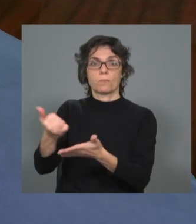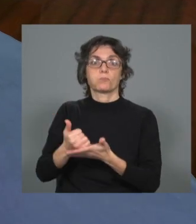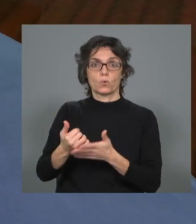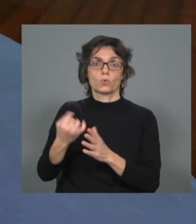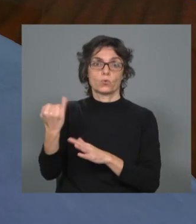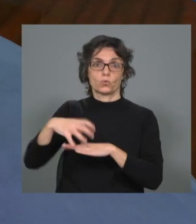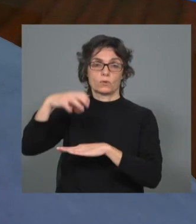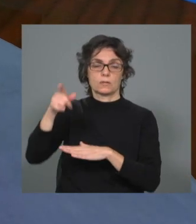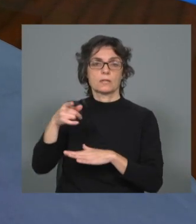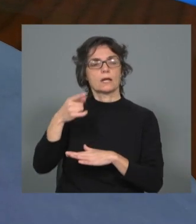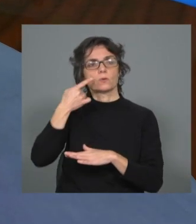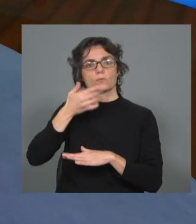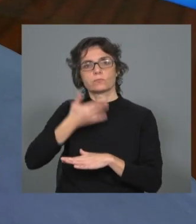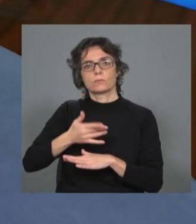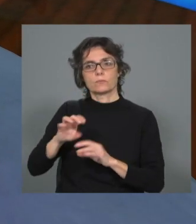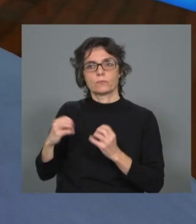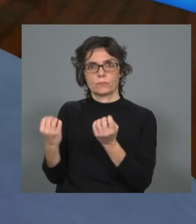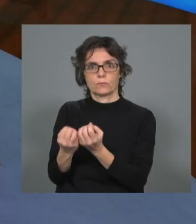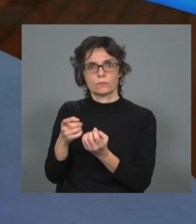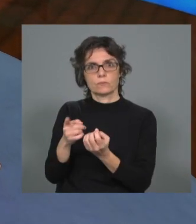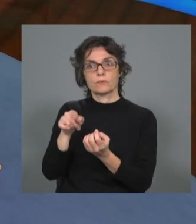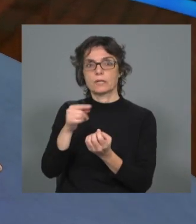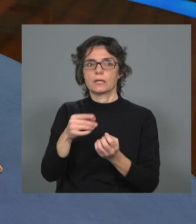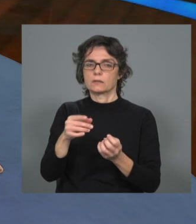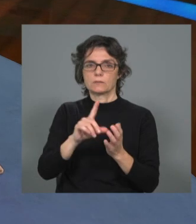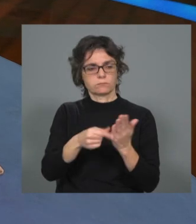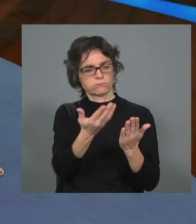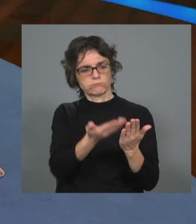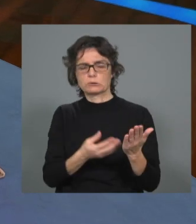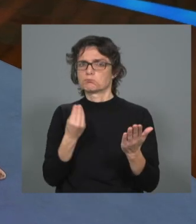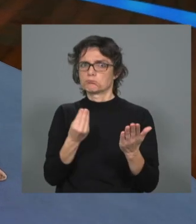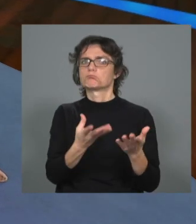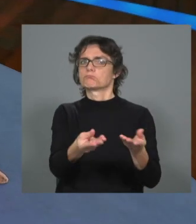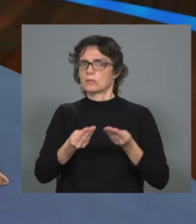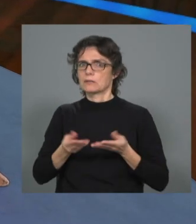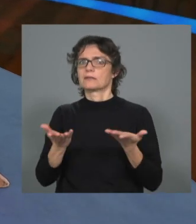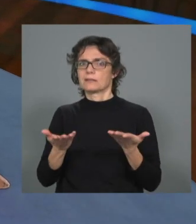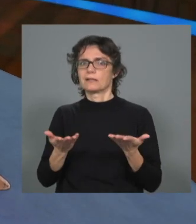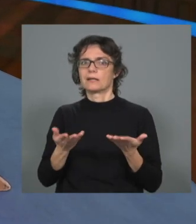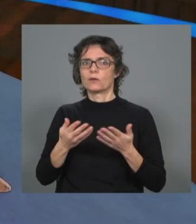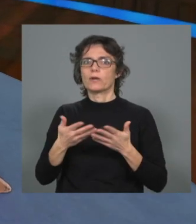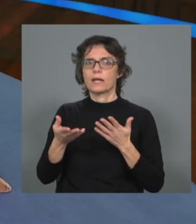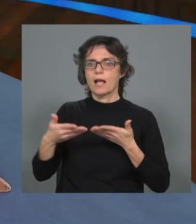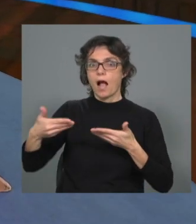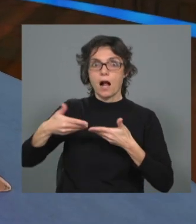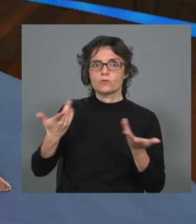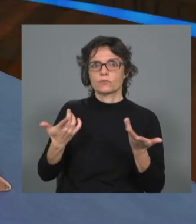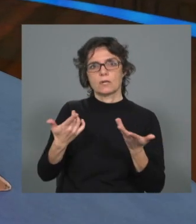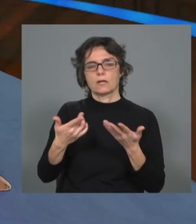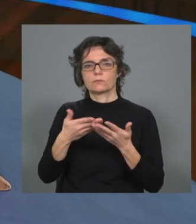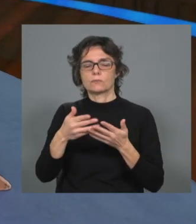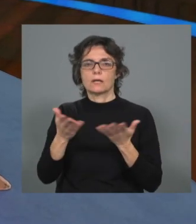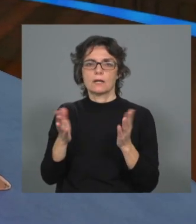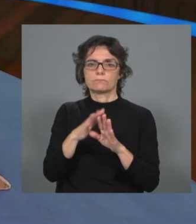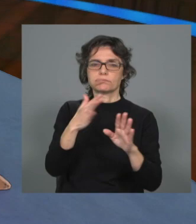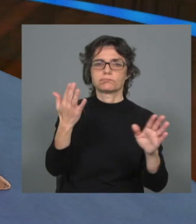experiência e dimensão social. E realmente eles, desde o primeiro momento, acolheram o projeto e abriram muitas portas, nomeadamente esta possibilidade de podermos